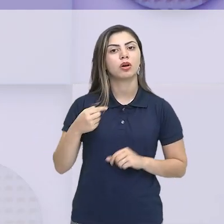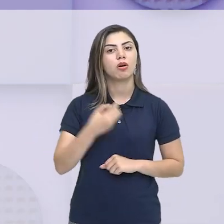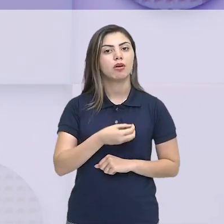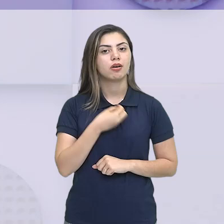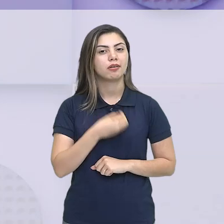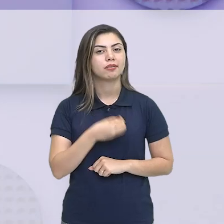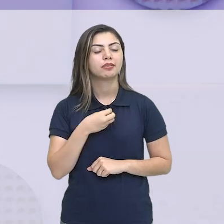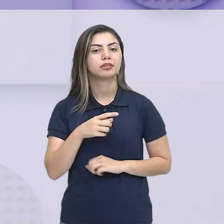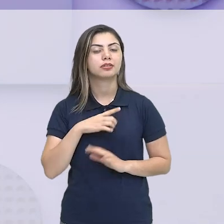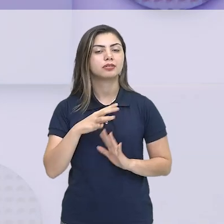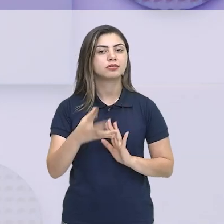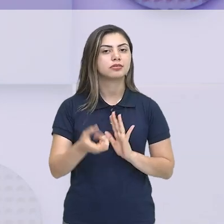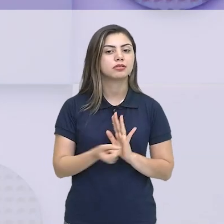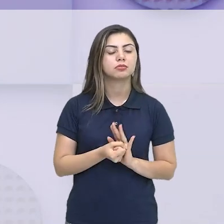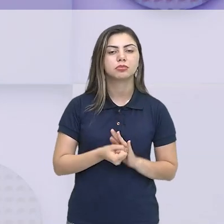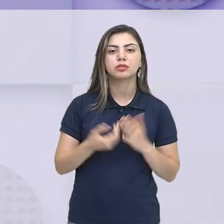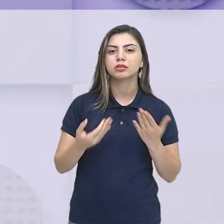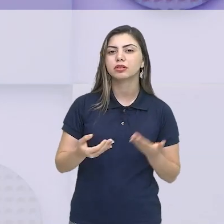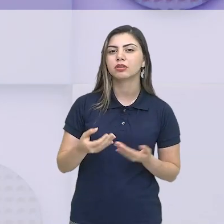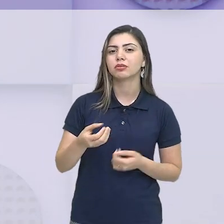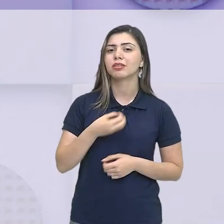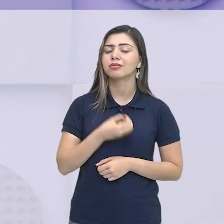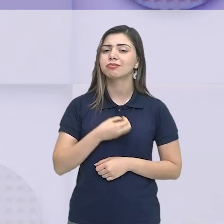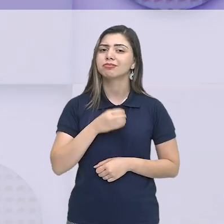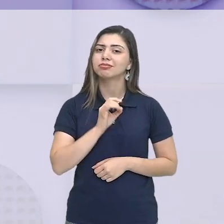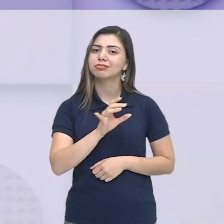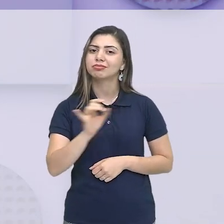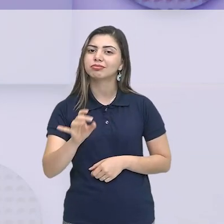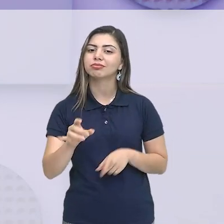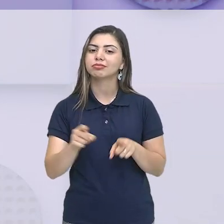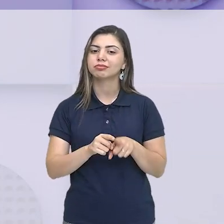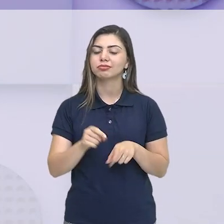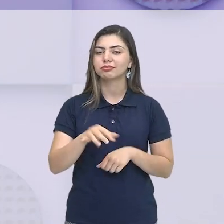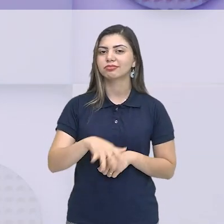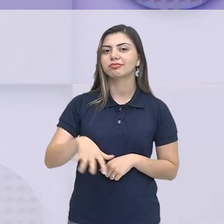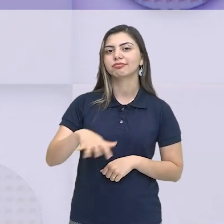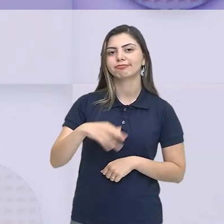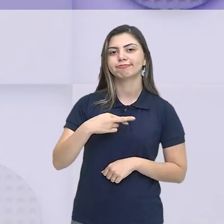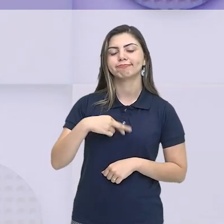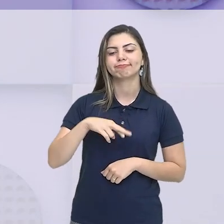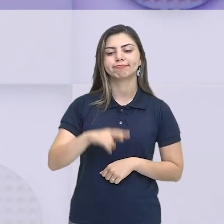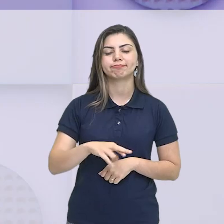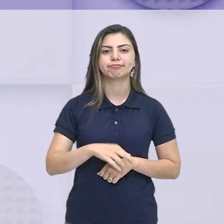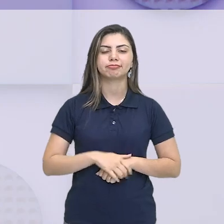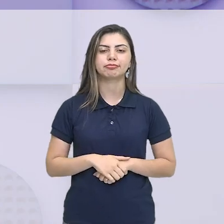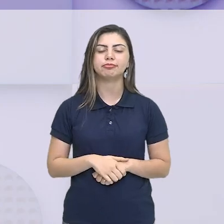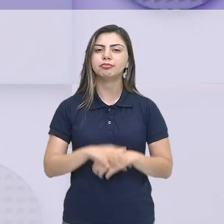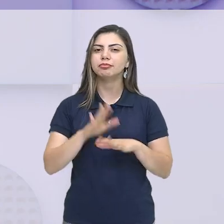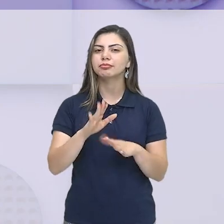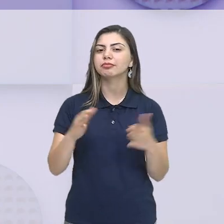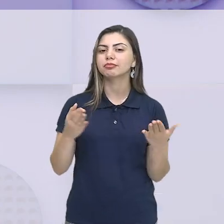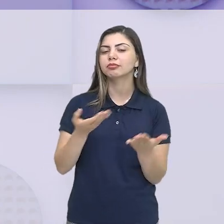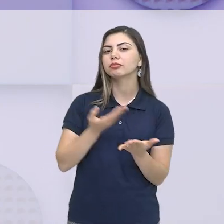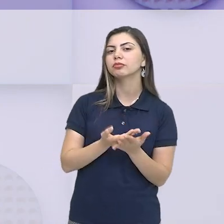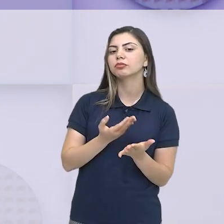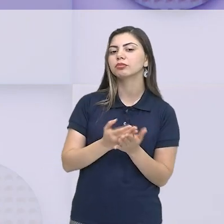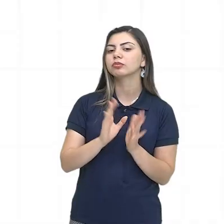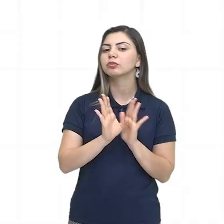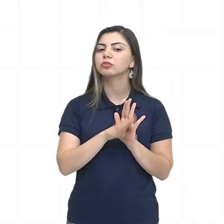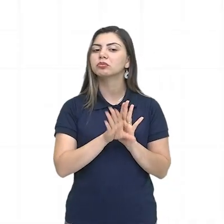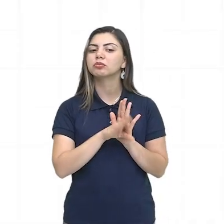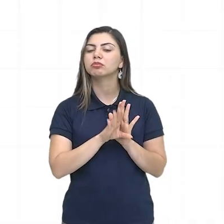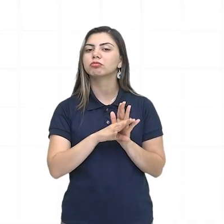simbólicos no nosso dia a dia, no nosso cotidiano e também na dimensão religiosa. E vamos ver então qual é o conceito de